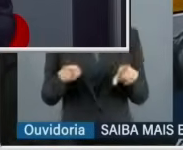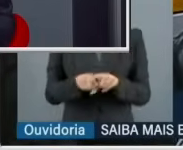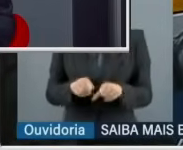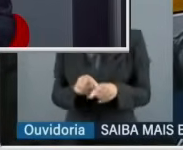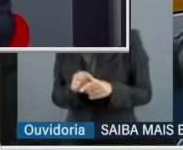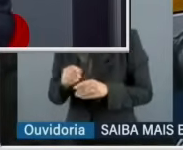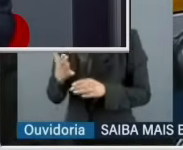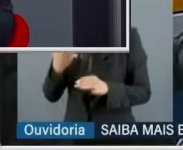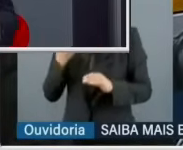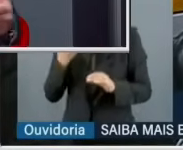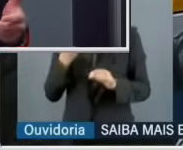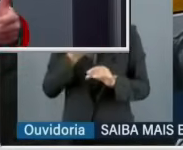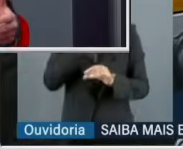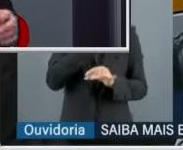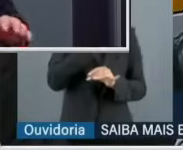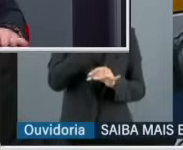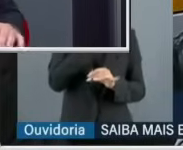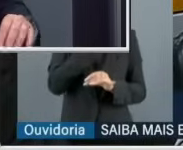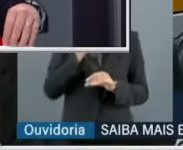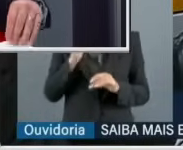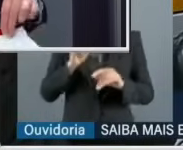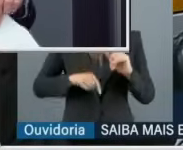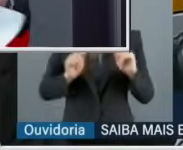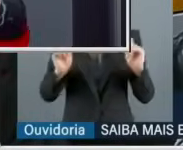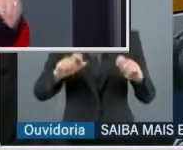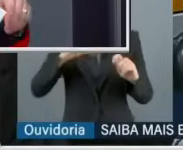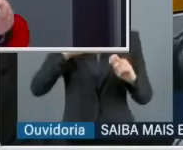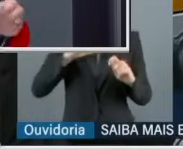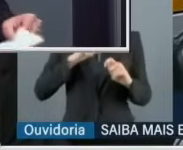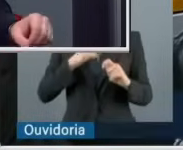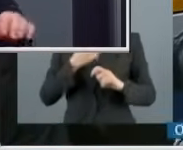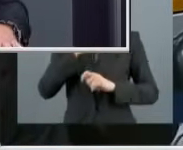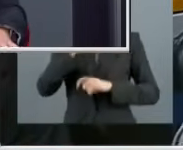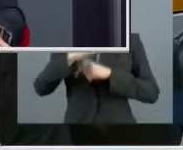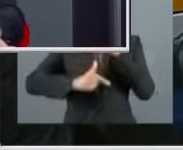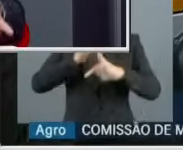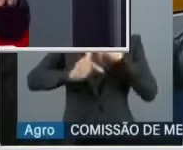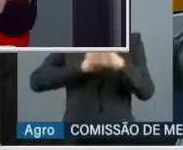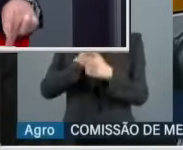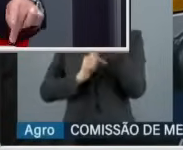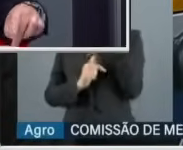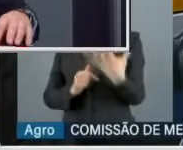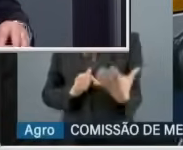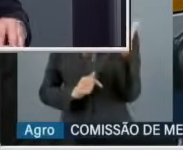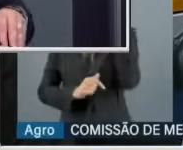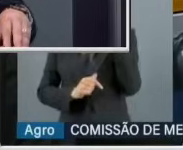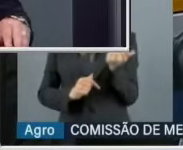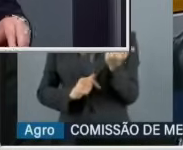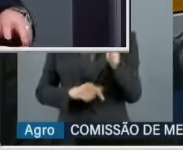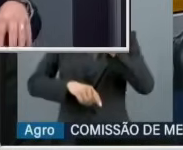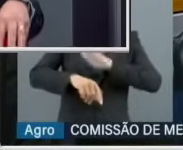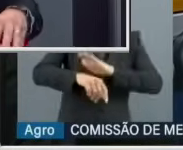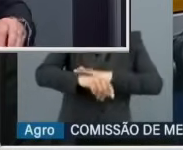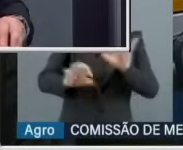que você questiona alguém sobre algo que você não tem nenhum papel? Se você tivesse o papel para dizer, olha, fulano disse isso no dia tal,